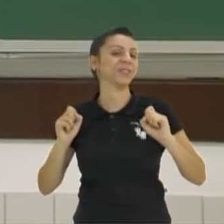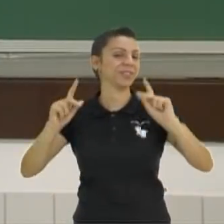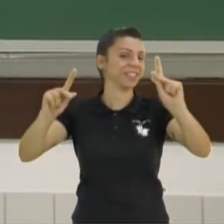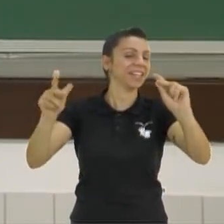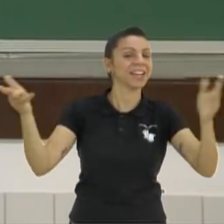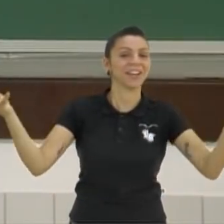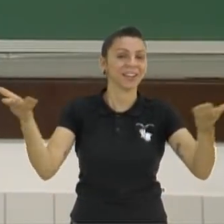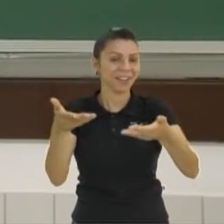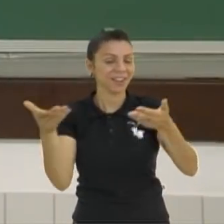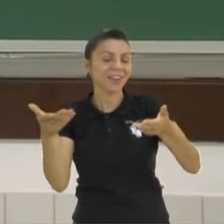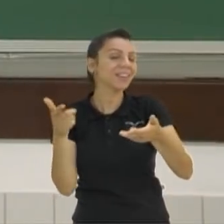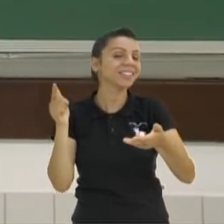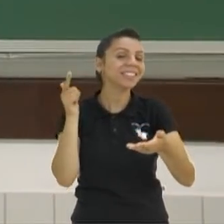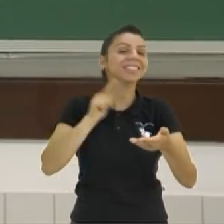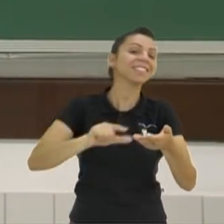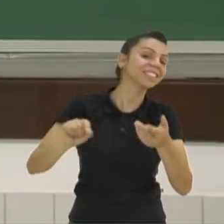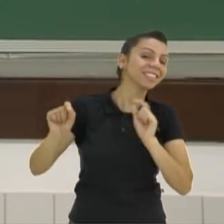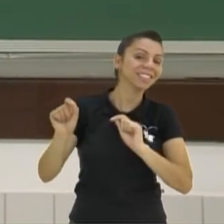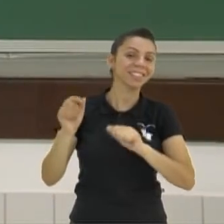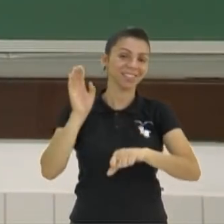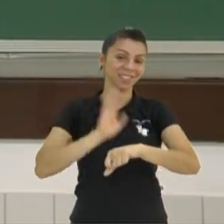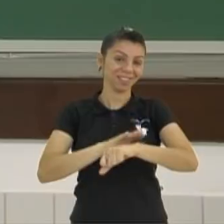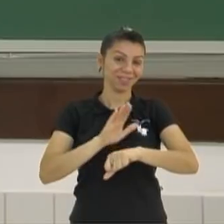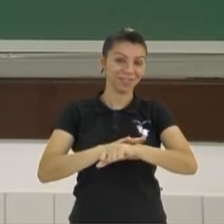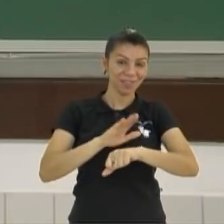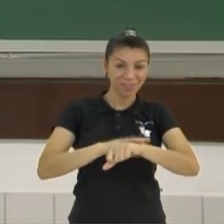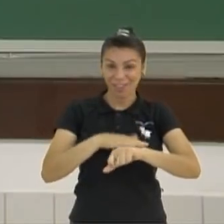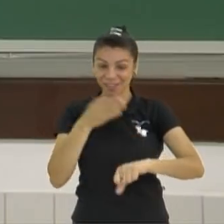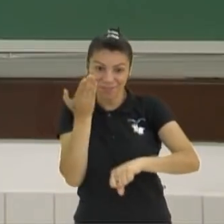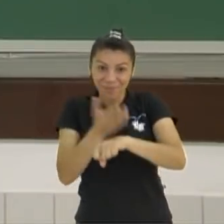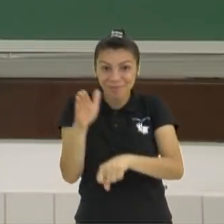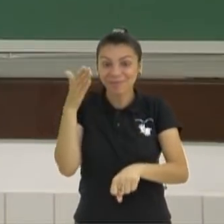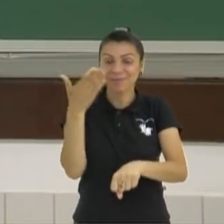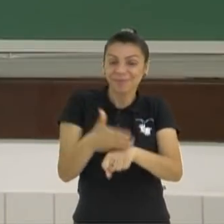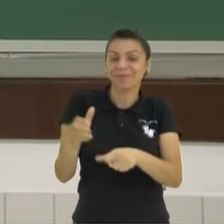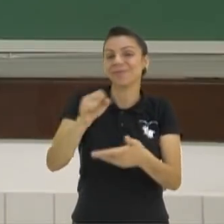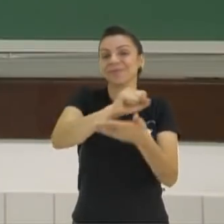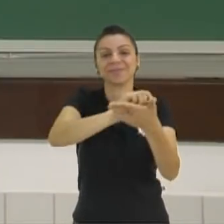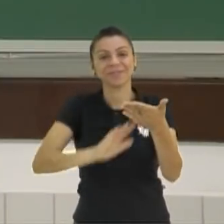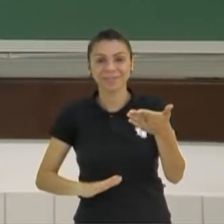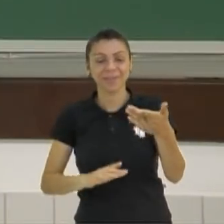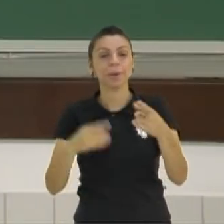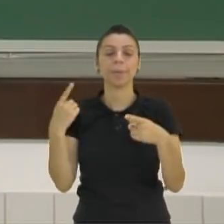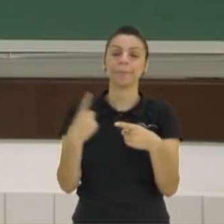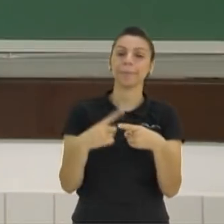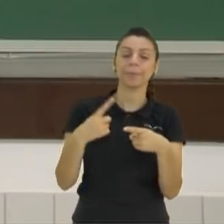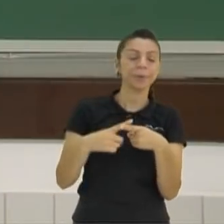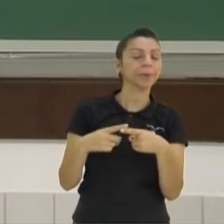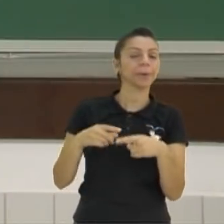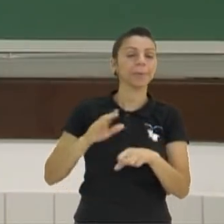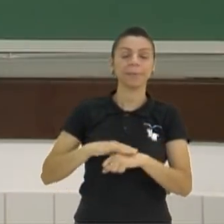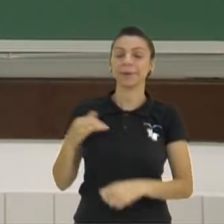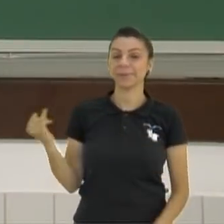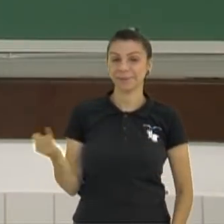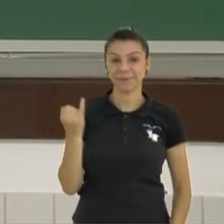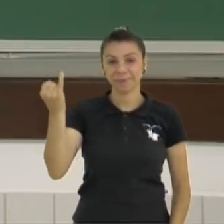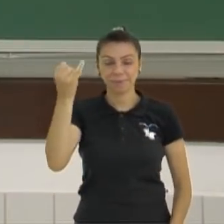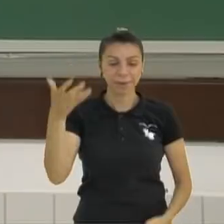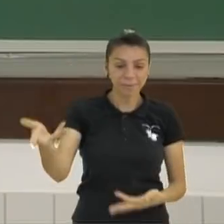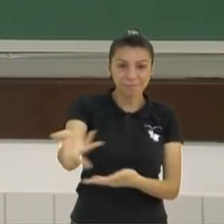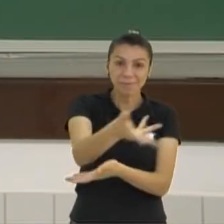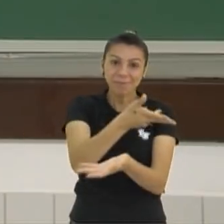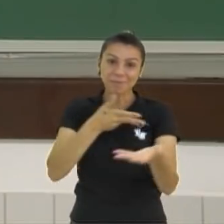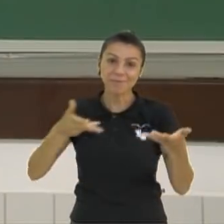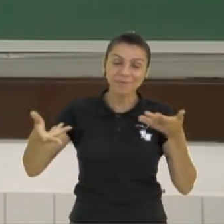agora vamos novamente para aquele momento da mão na massa, uma atividade, porque mais importante aqui é o envolvimento,